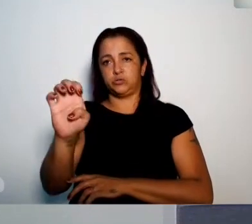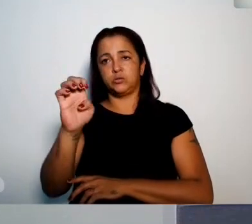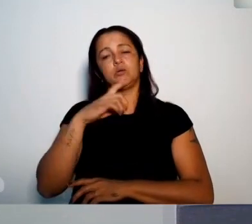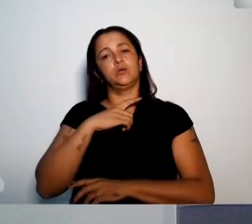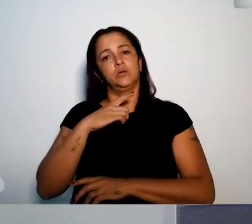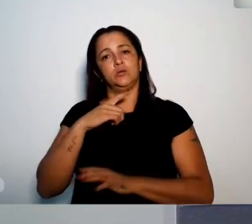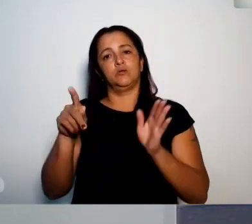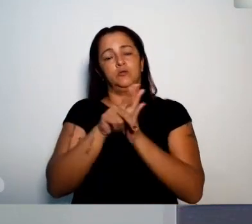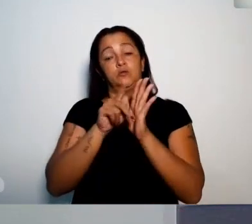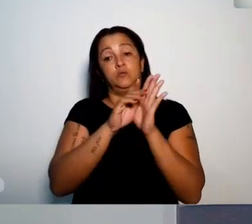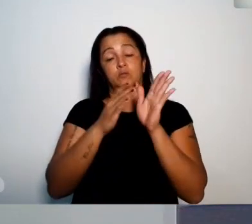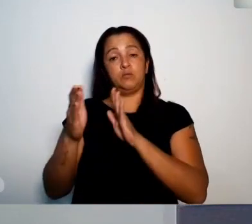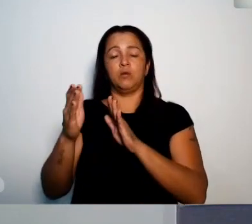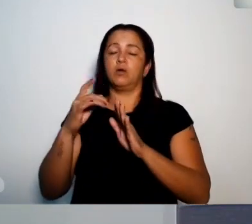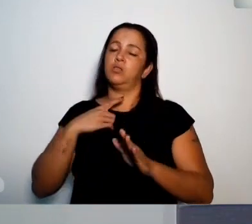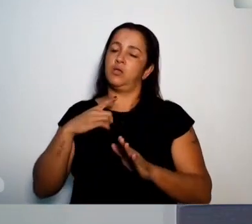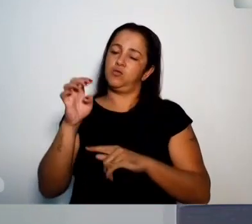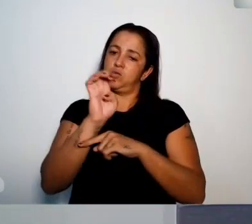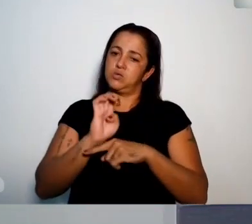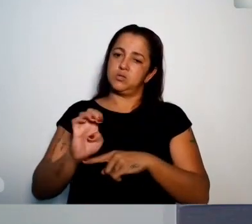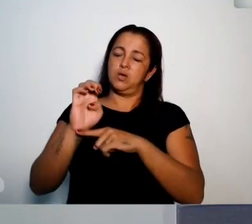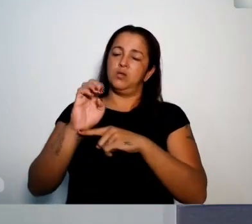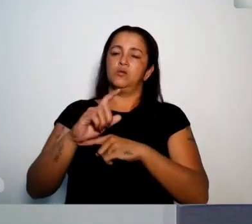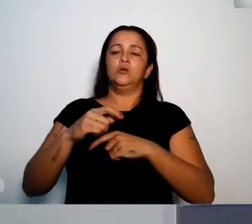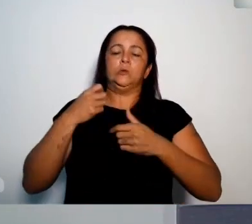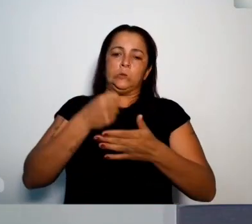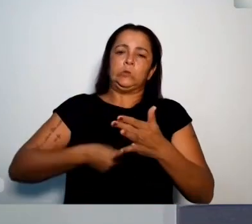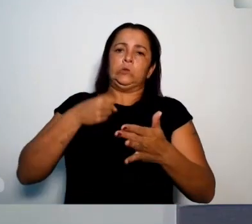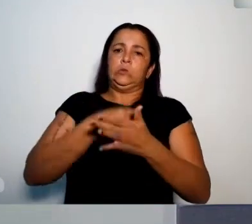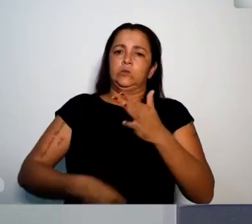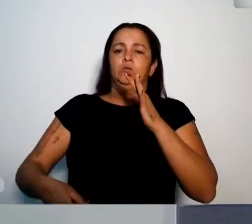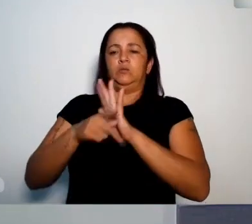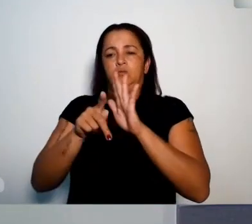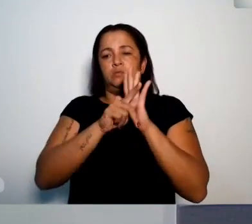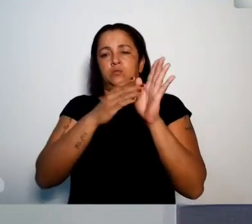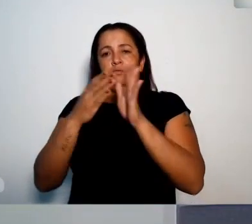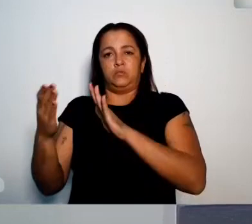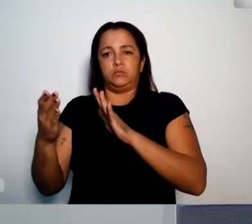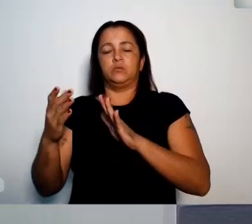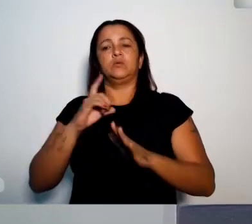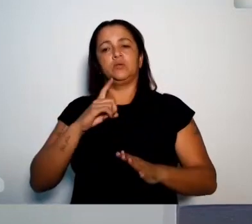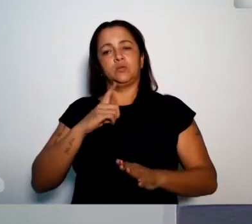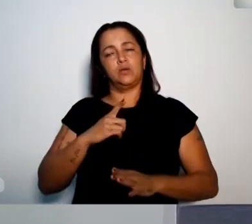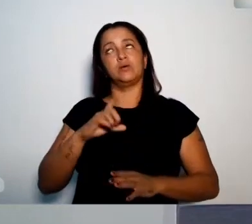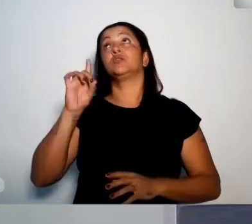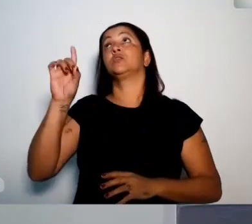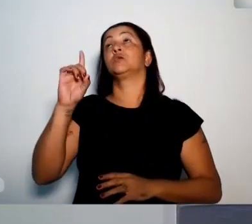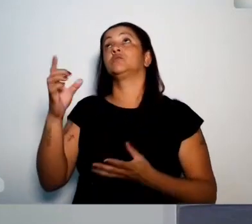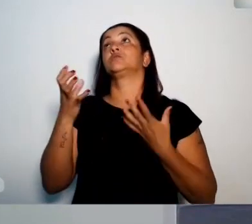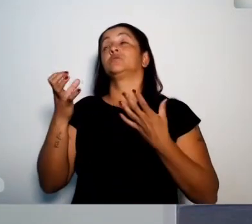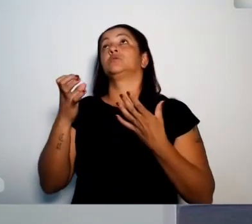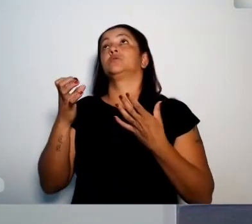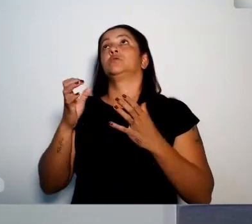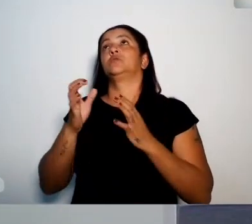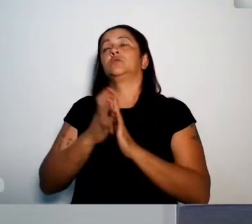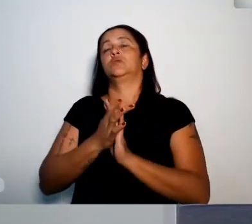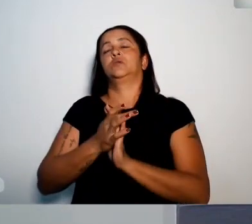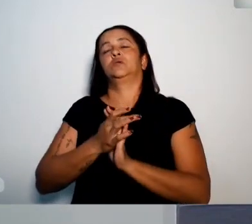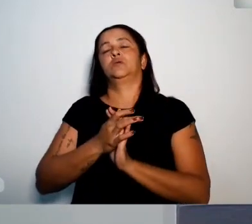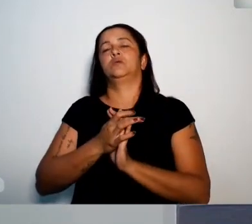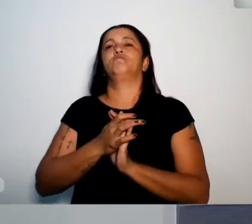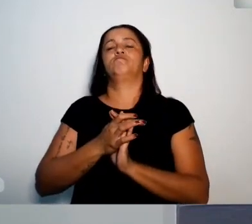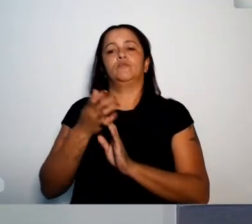E estamos labutando para conseguirmos isso. Se Deus quiser, conseguiremos. O que eu peço